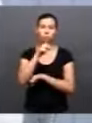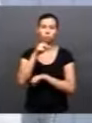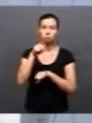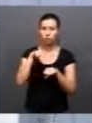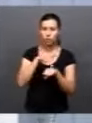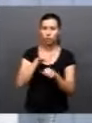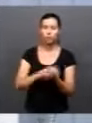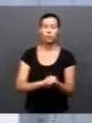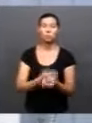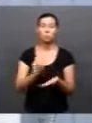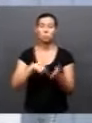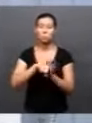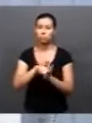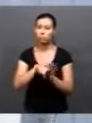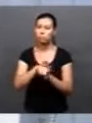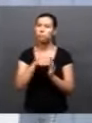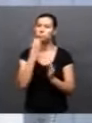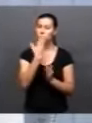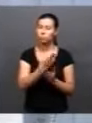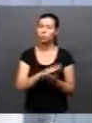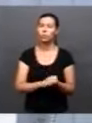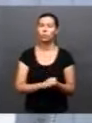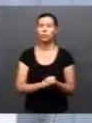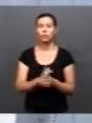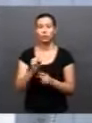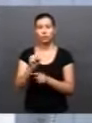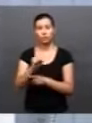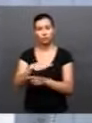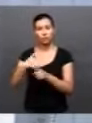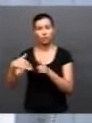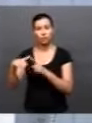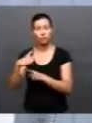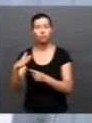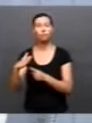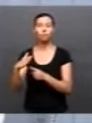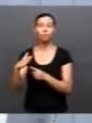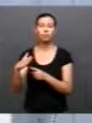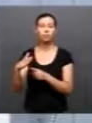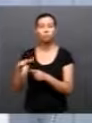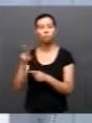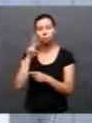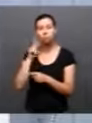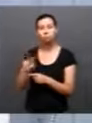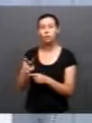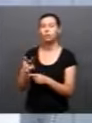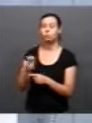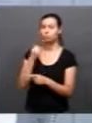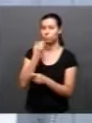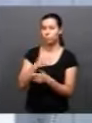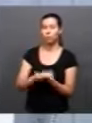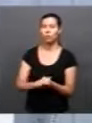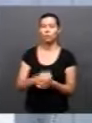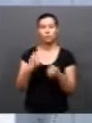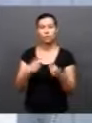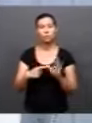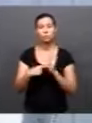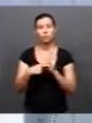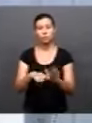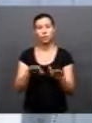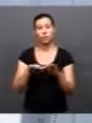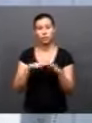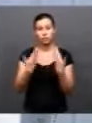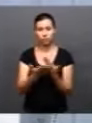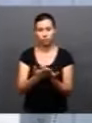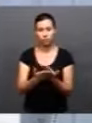grande impacto social. Então, vamos mostrar para as pessoas, mas é chegar até a comunidade mesmo, às escolas,